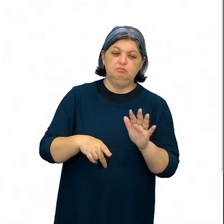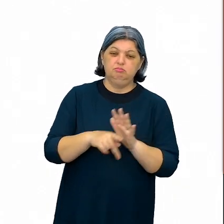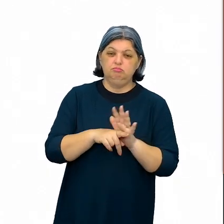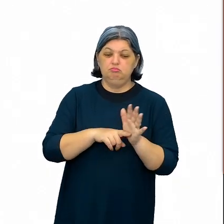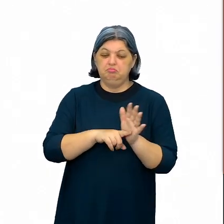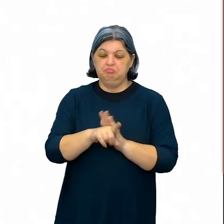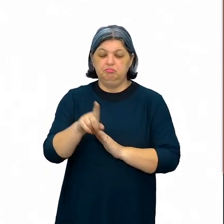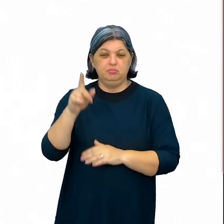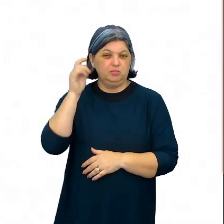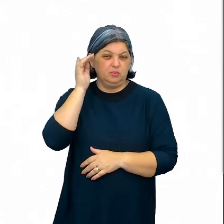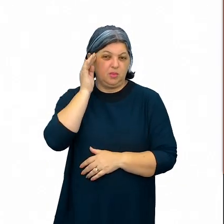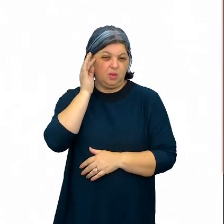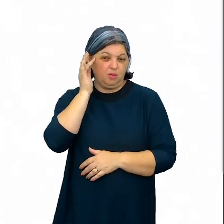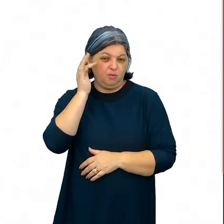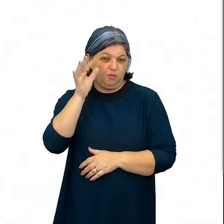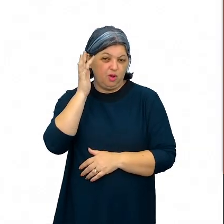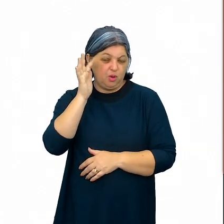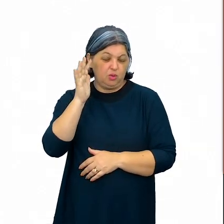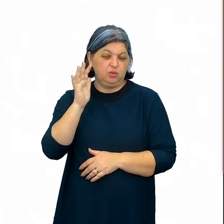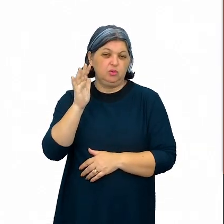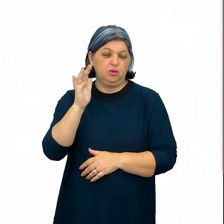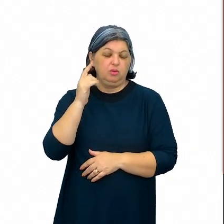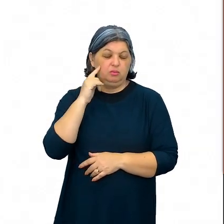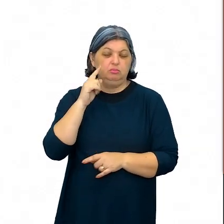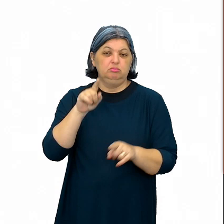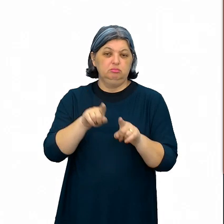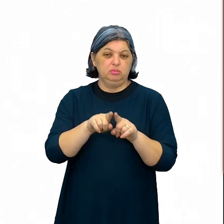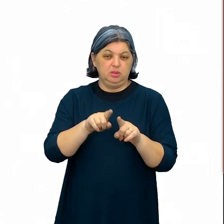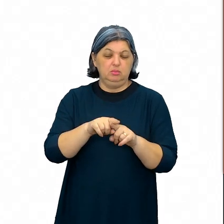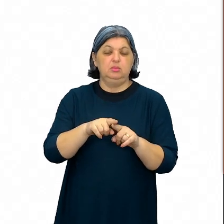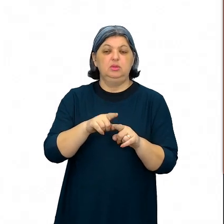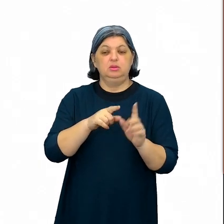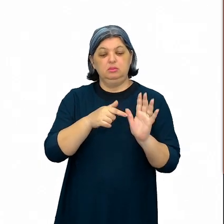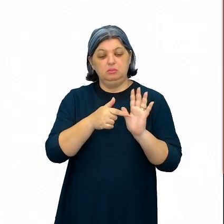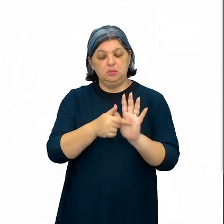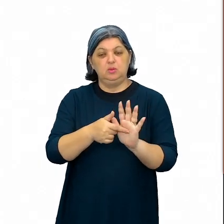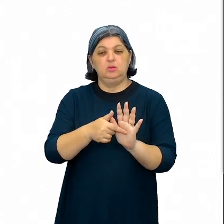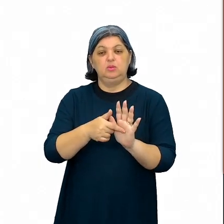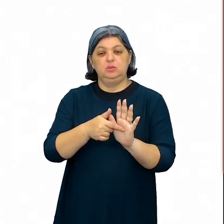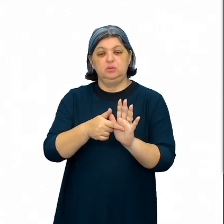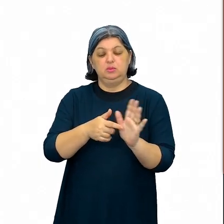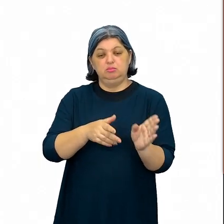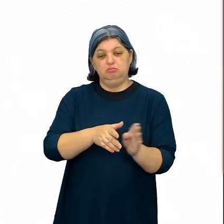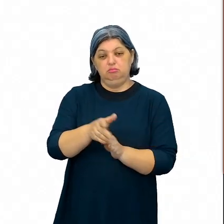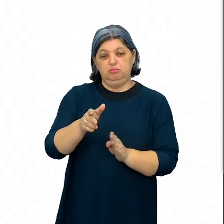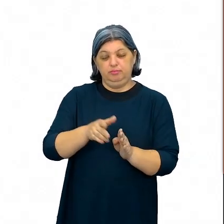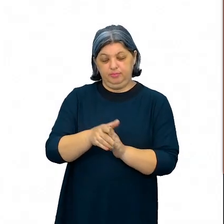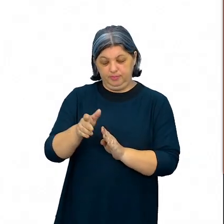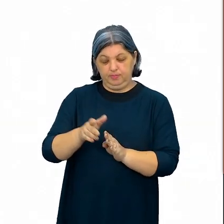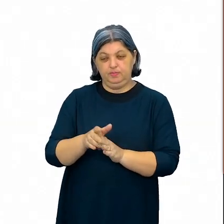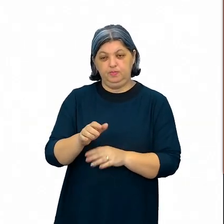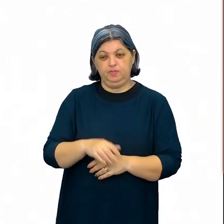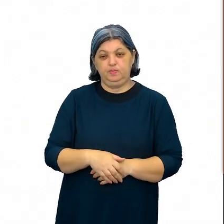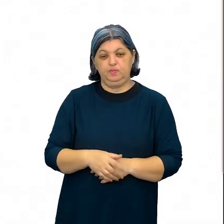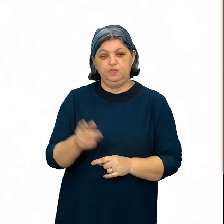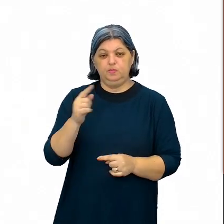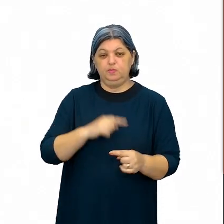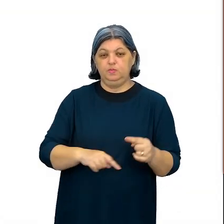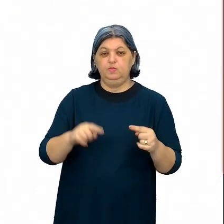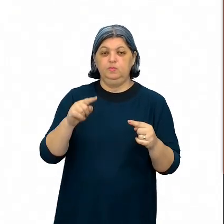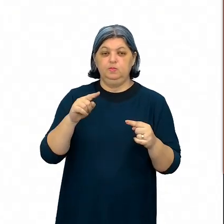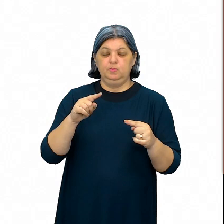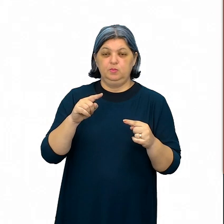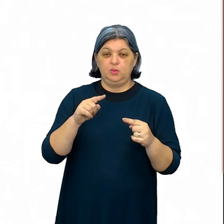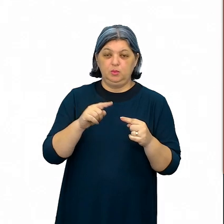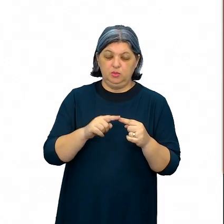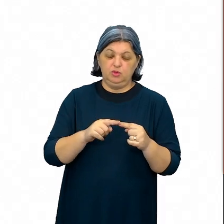filosóficas do que se pretende com aquilo ele também vai nos trazendo vai nos apontando os nossos objetivos